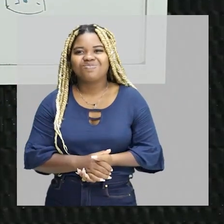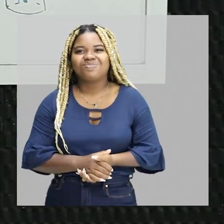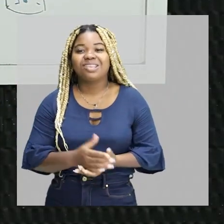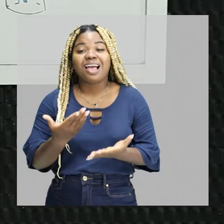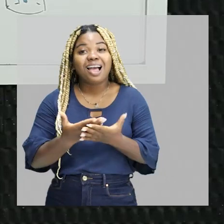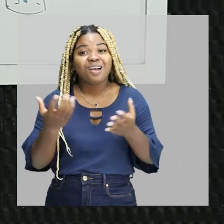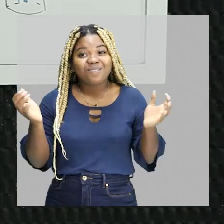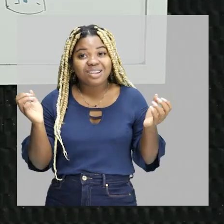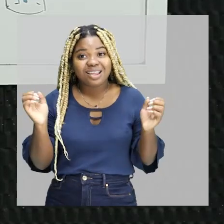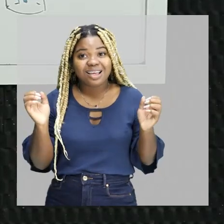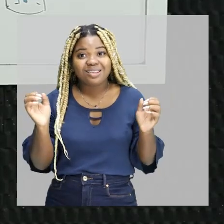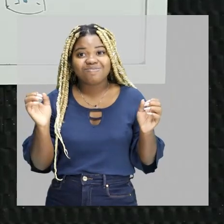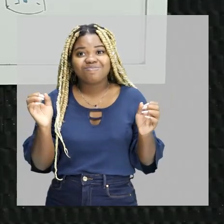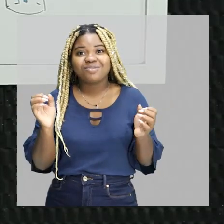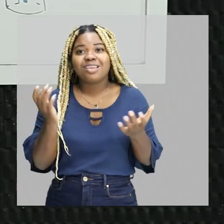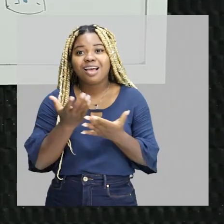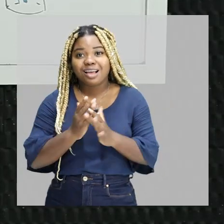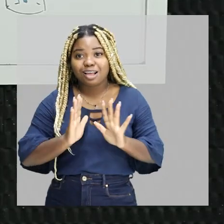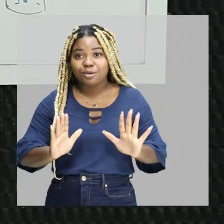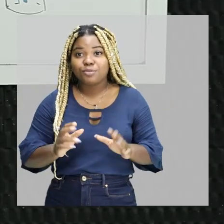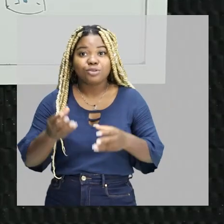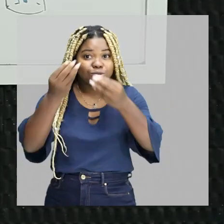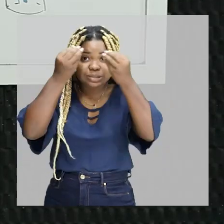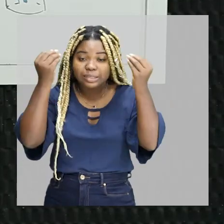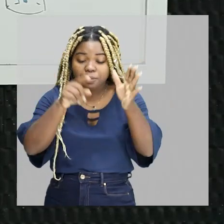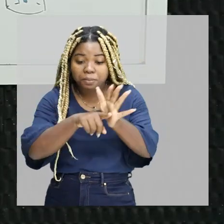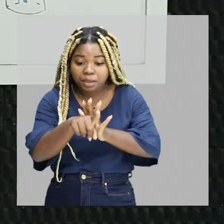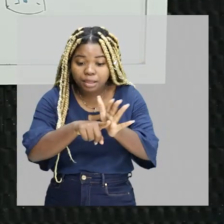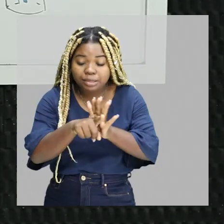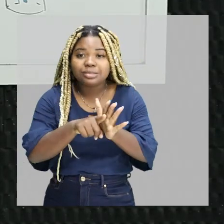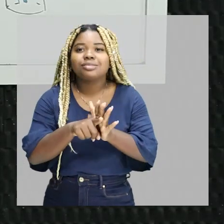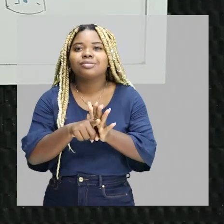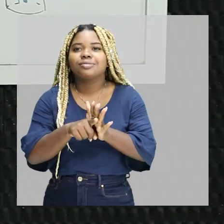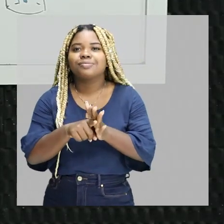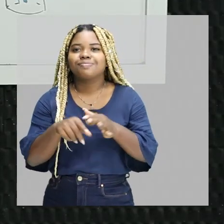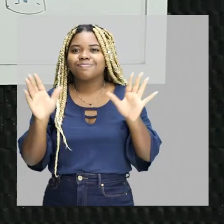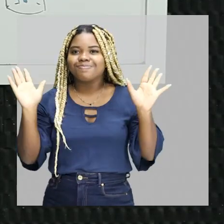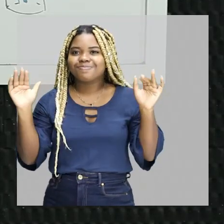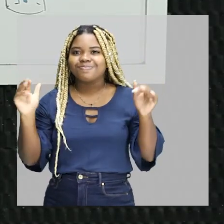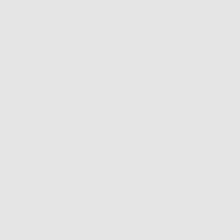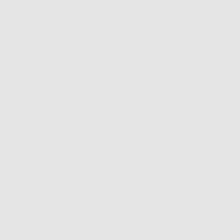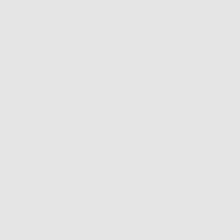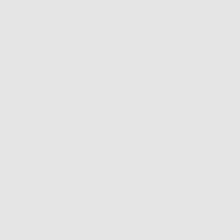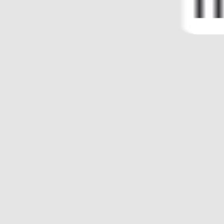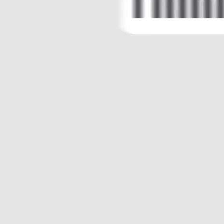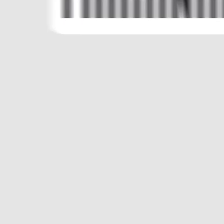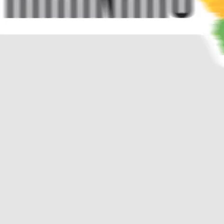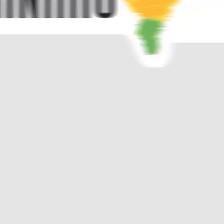finalizamos a nossa aula de hoje. Não esqueçam de pesquisar, certo? E até a próxima.